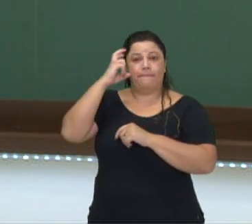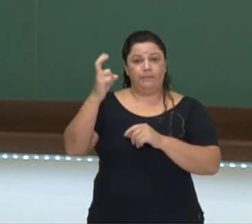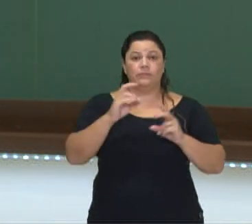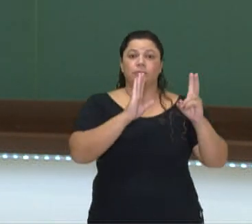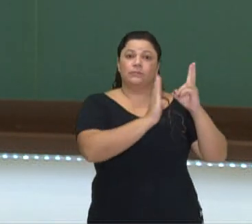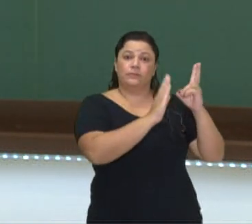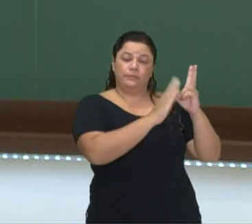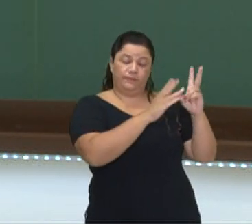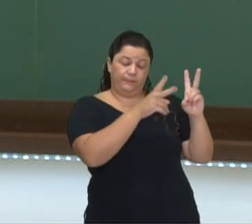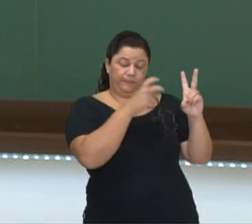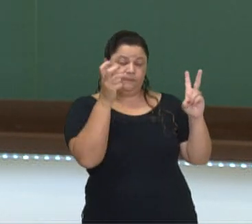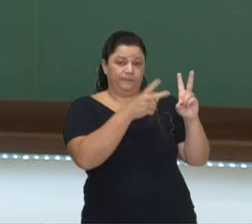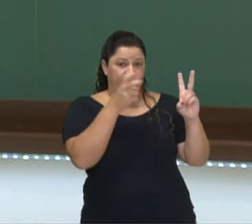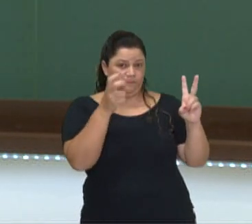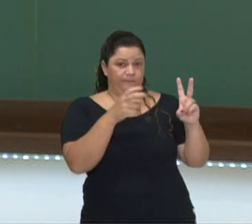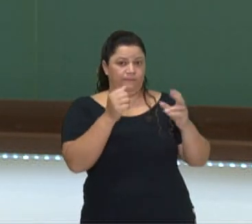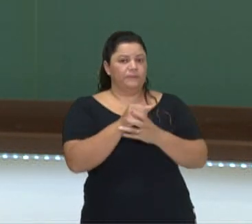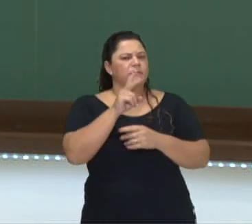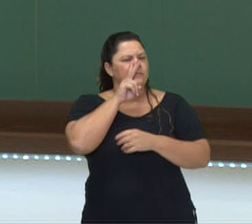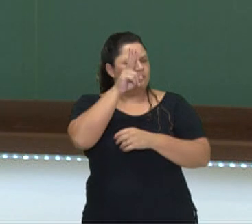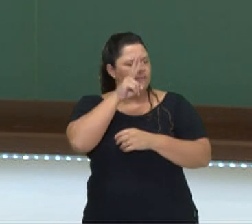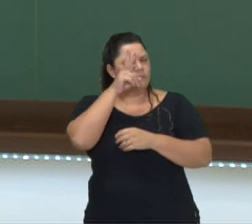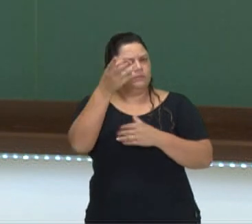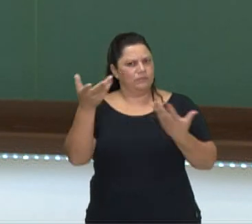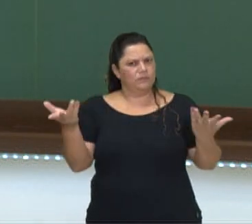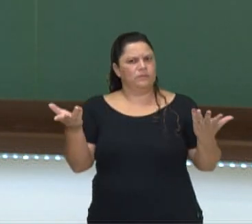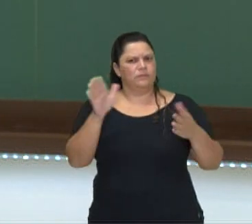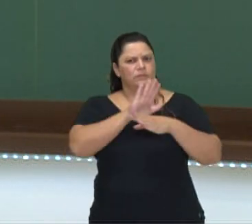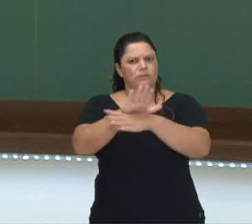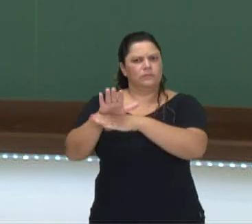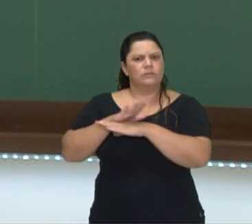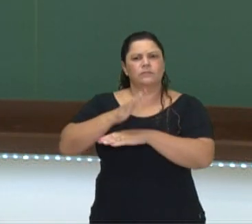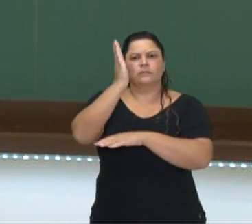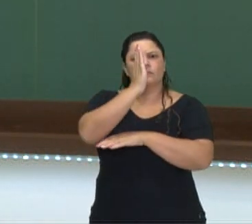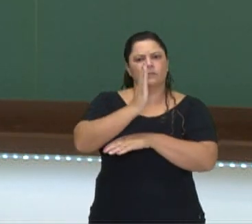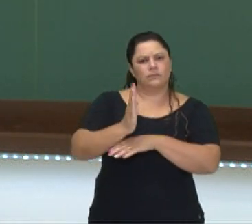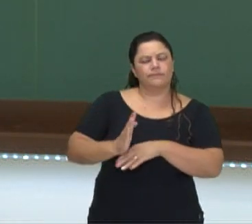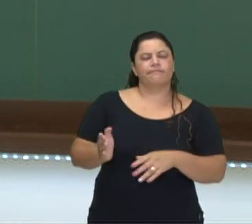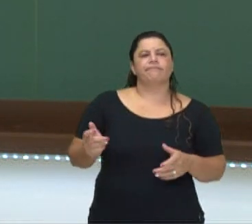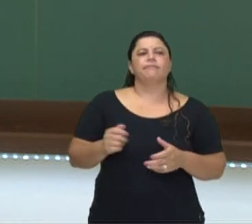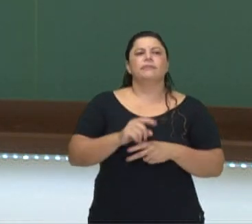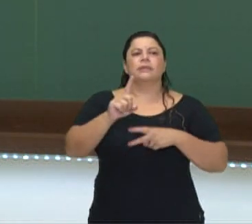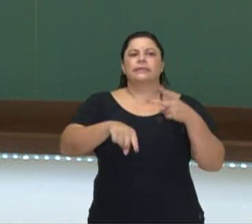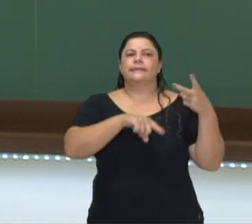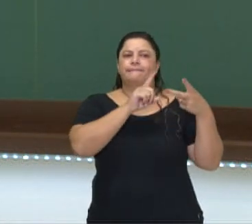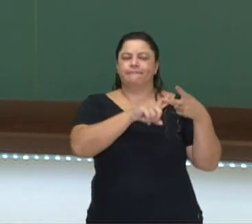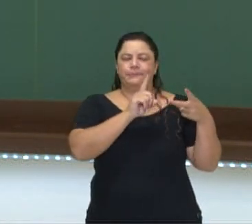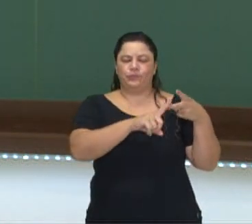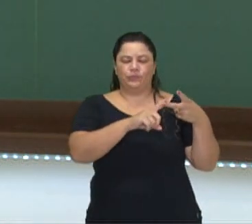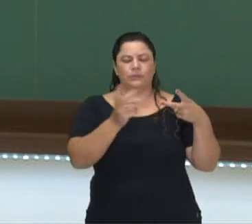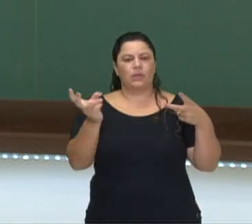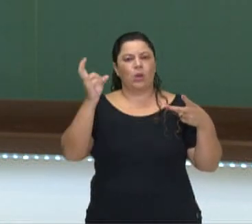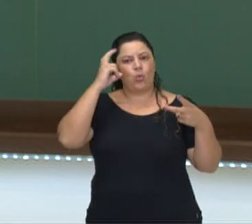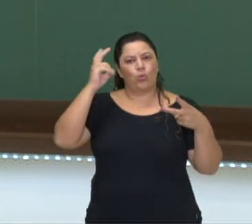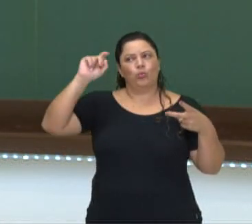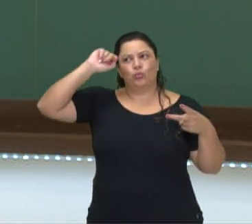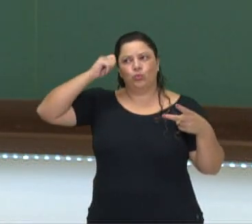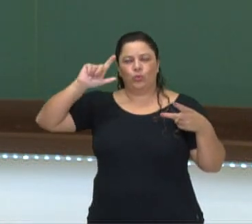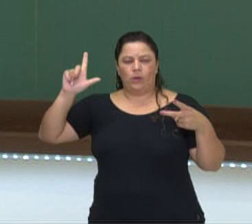indígena extremamente rica e que contribuiu muito, né, para a população brasileira, a cultura dos povos africanos